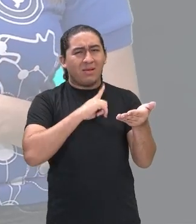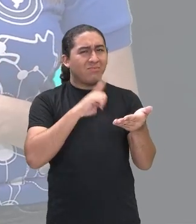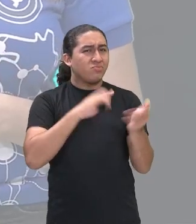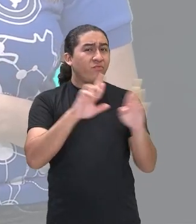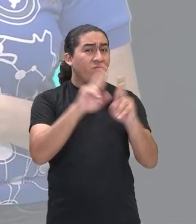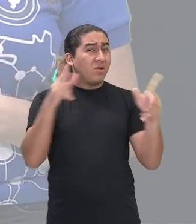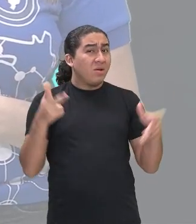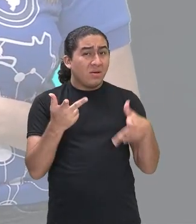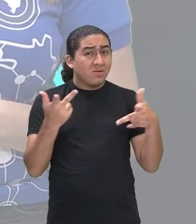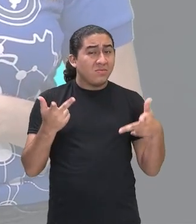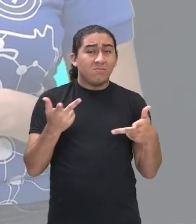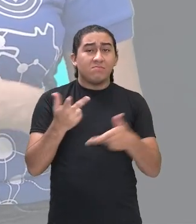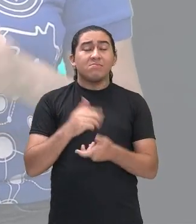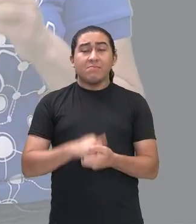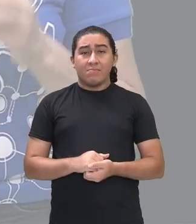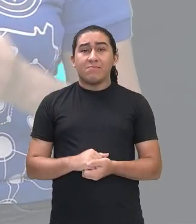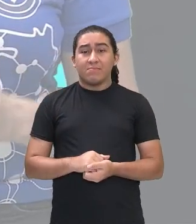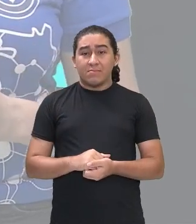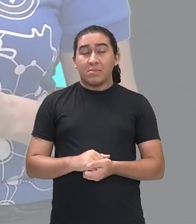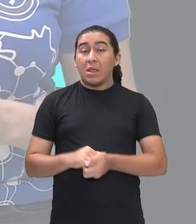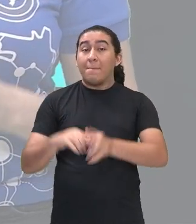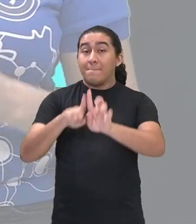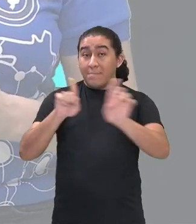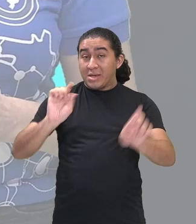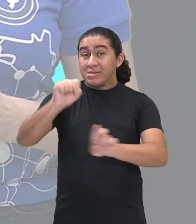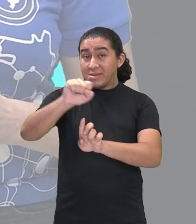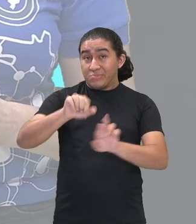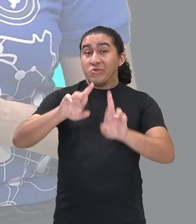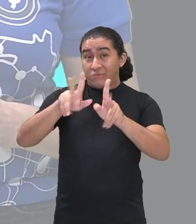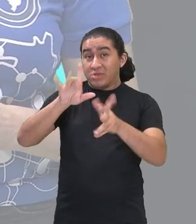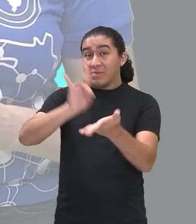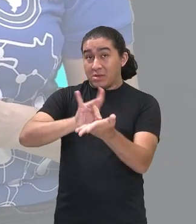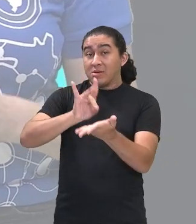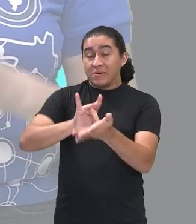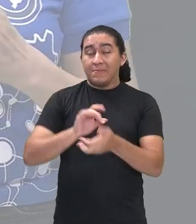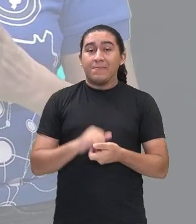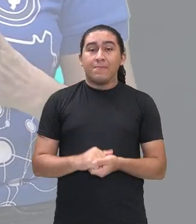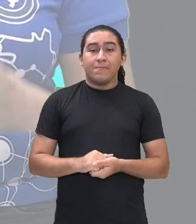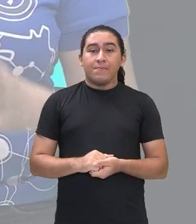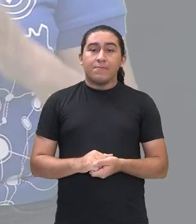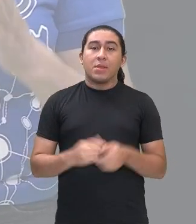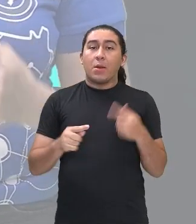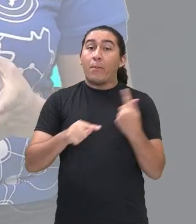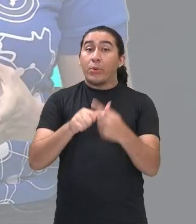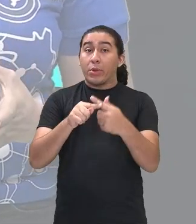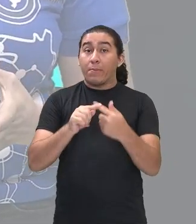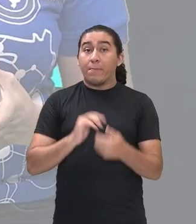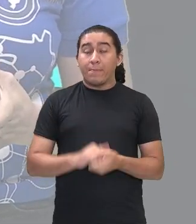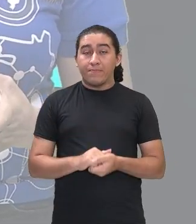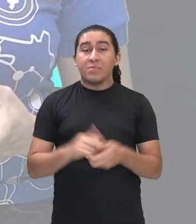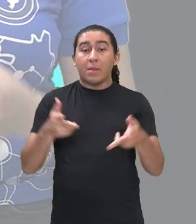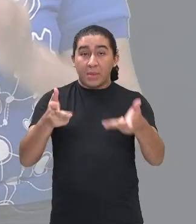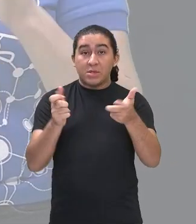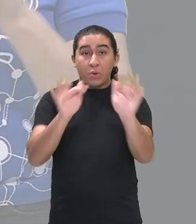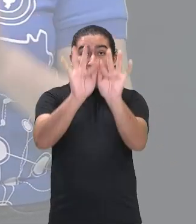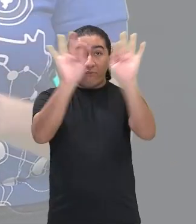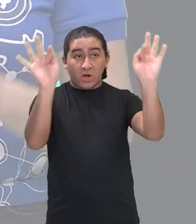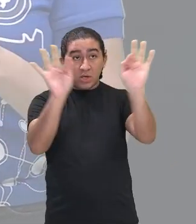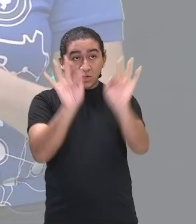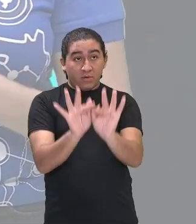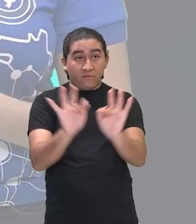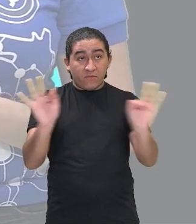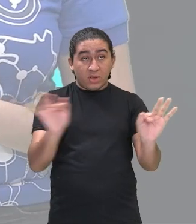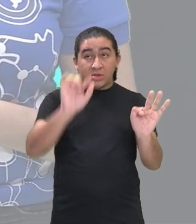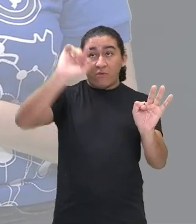não vai fazer diferença, mas faz sim muita diferença. Por quê? Deu para você perceber, né, que